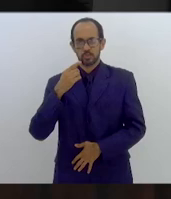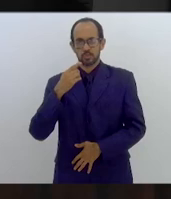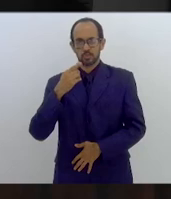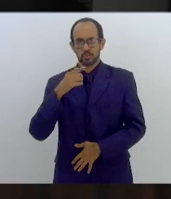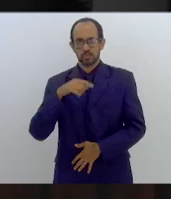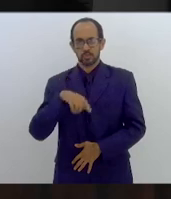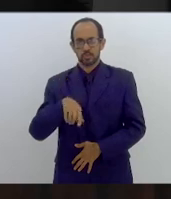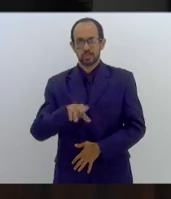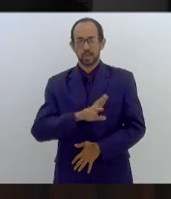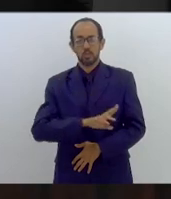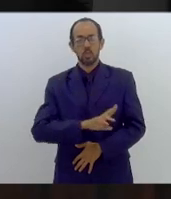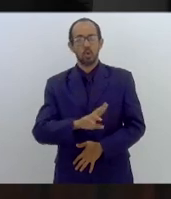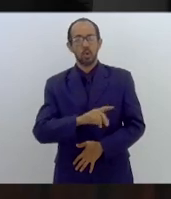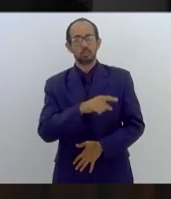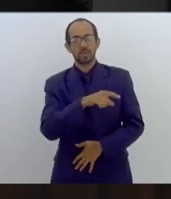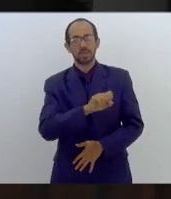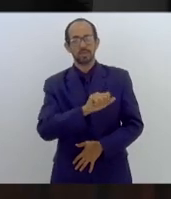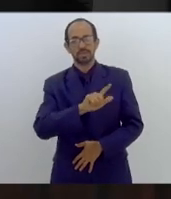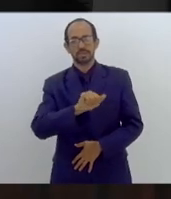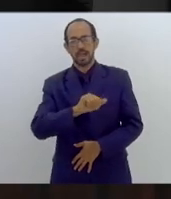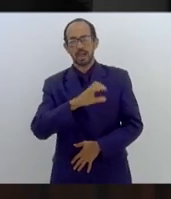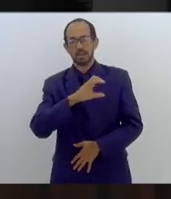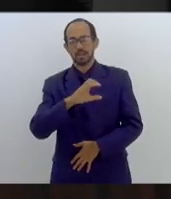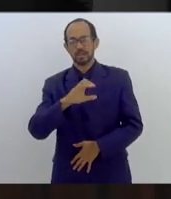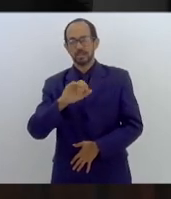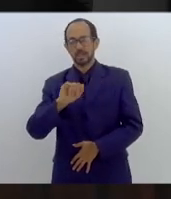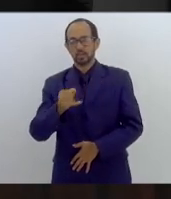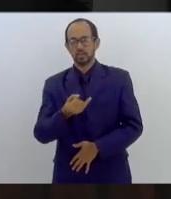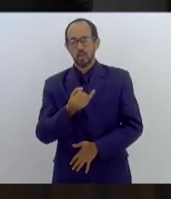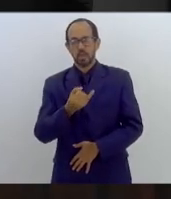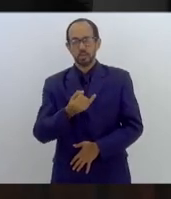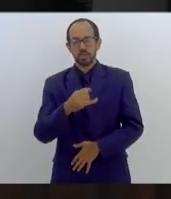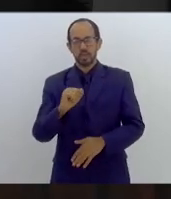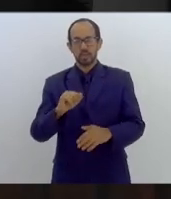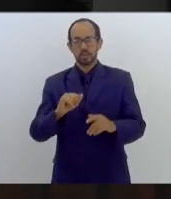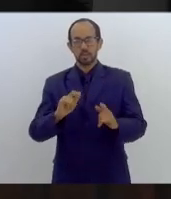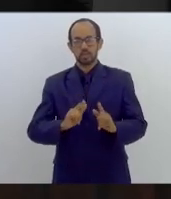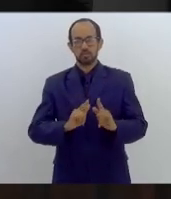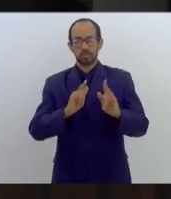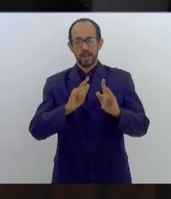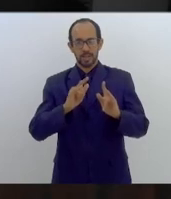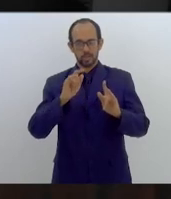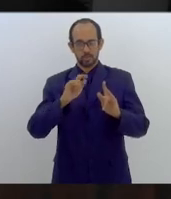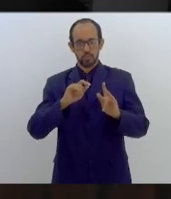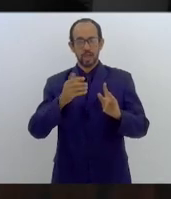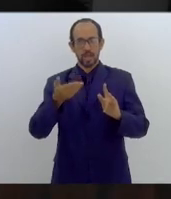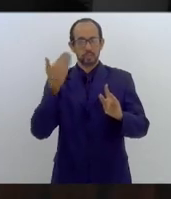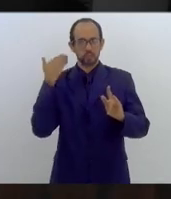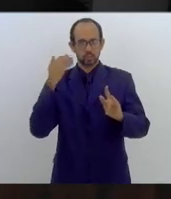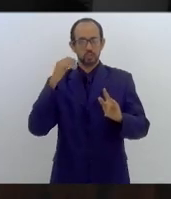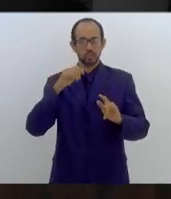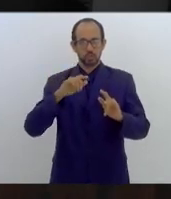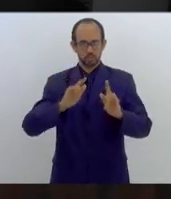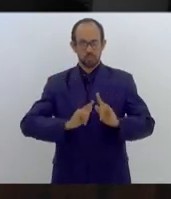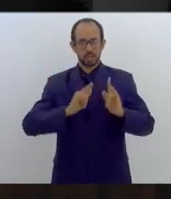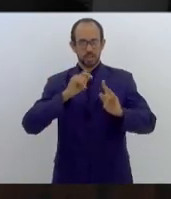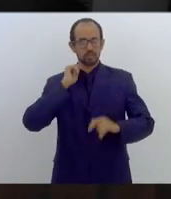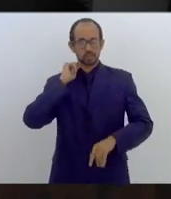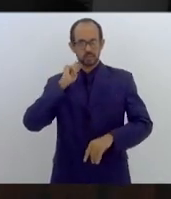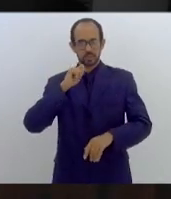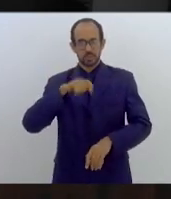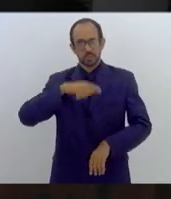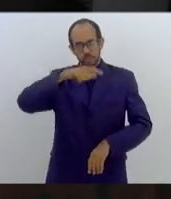sala Comissão de Constituição e Justiça do antigo Palácio Tiradentes, nosso amigo deputado Luiz